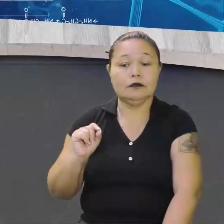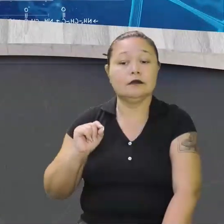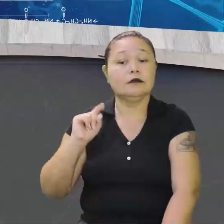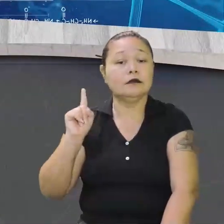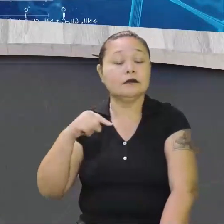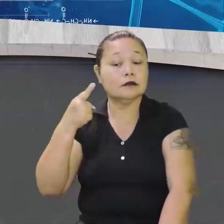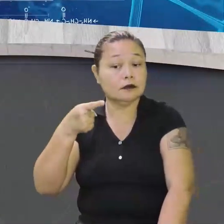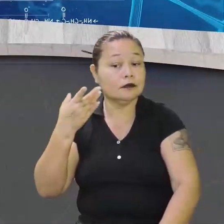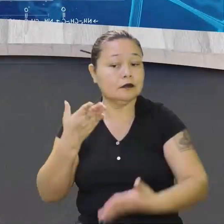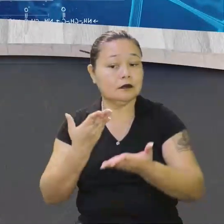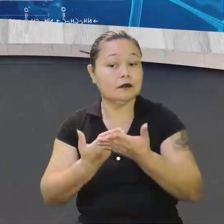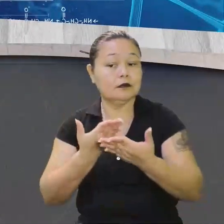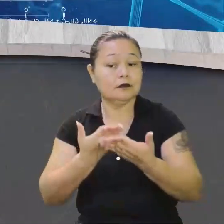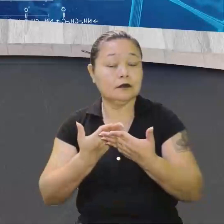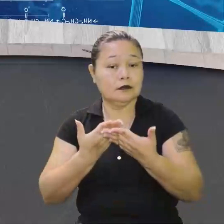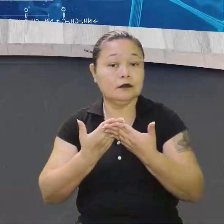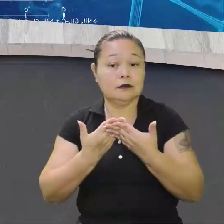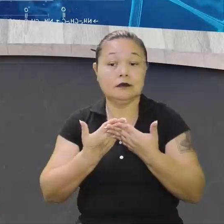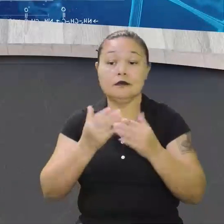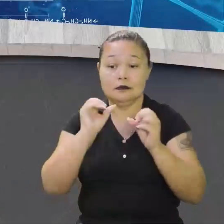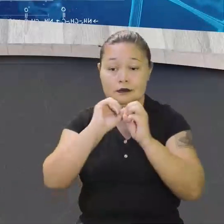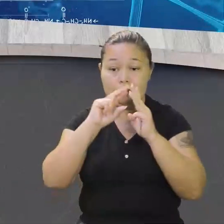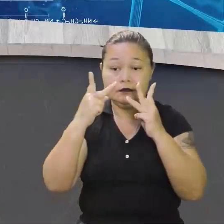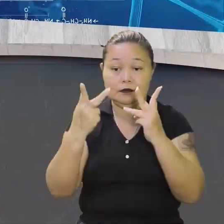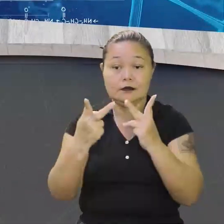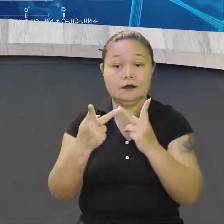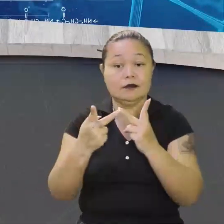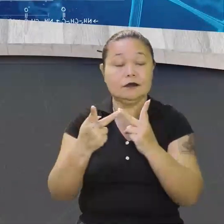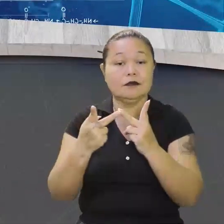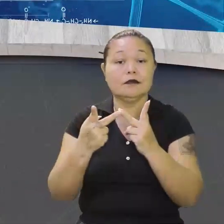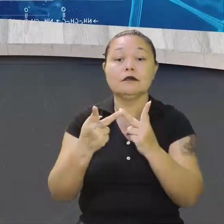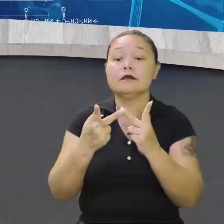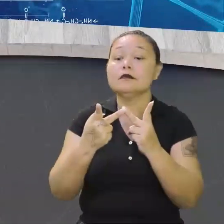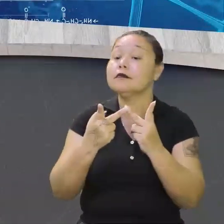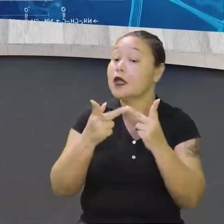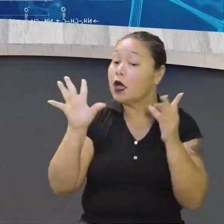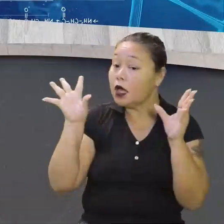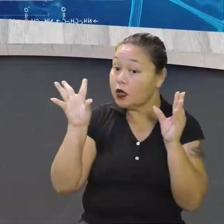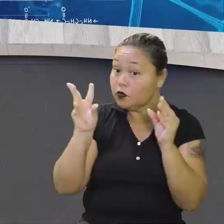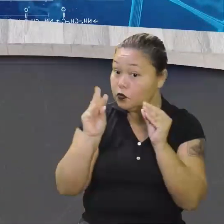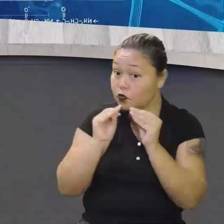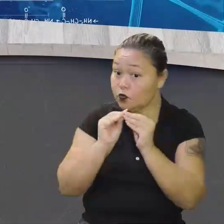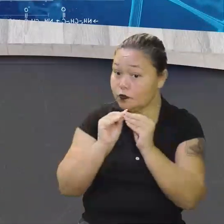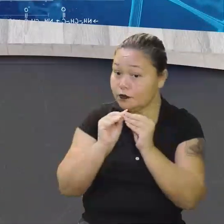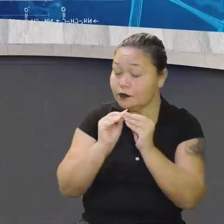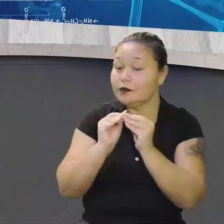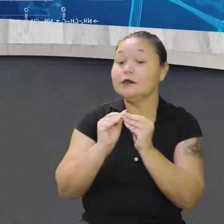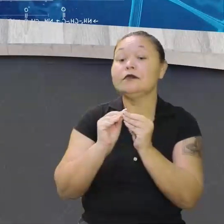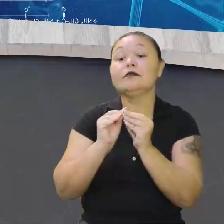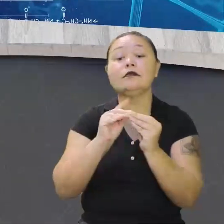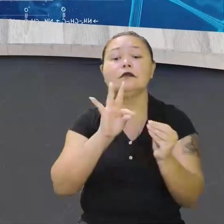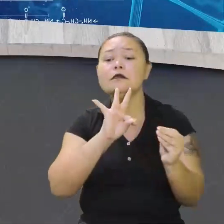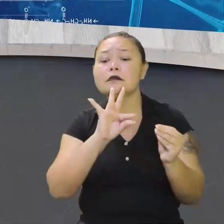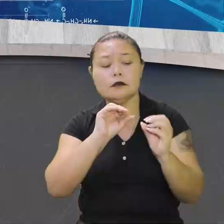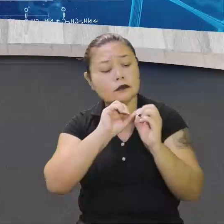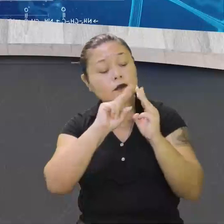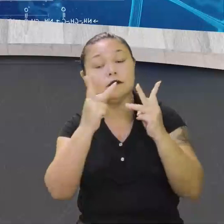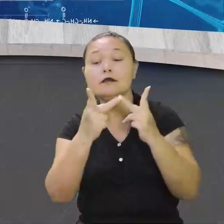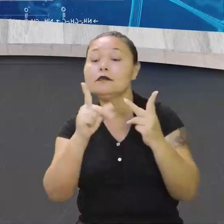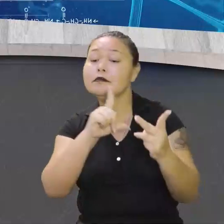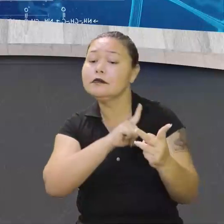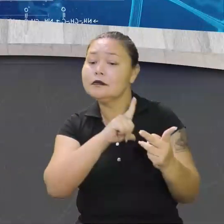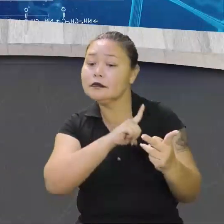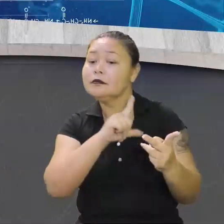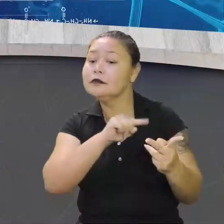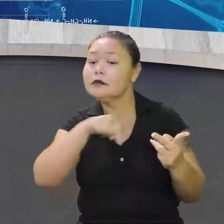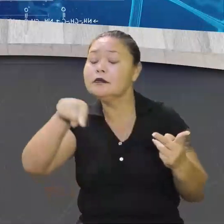nessa aula, você vai sobre matéria, olha aí, em resumo, matéria é tudo que existe, tem